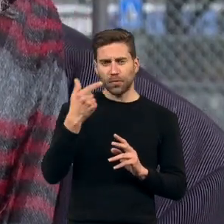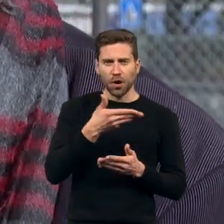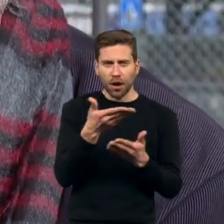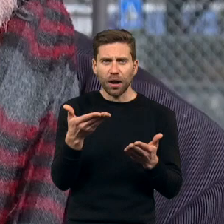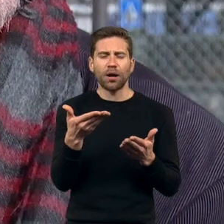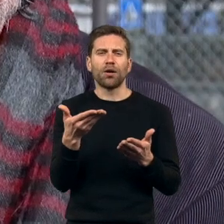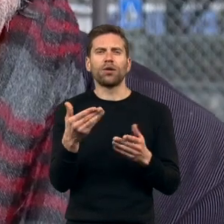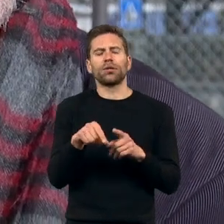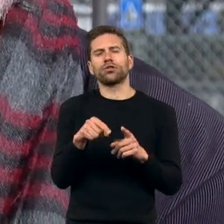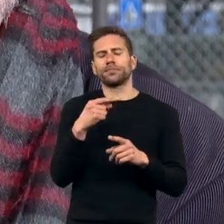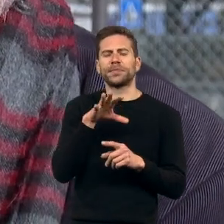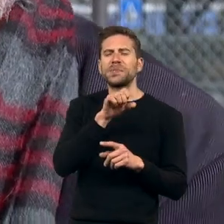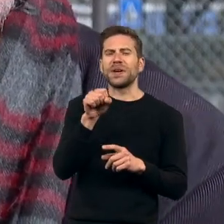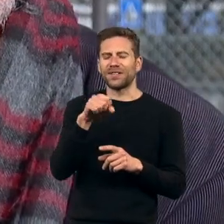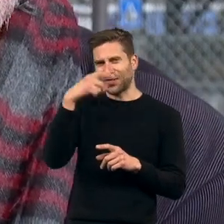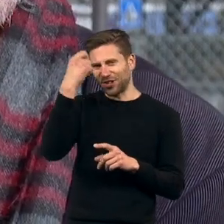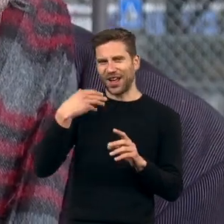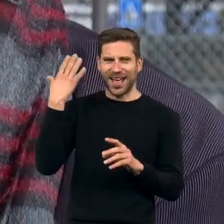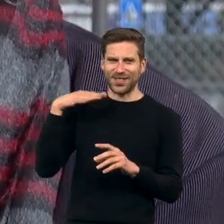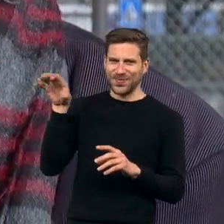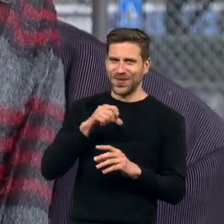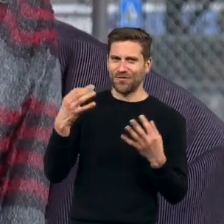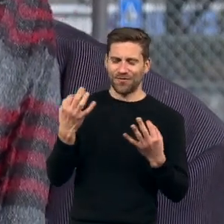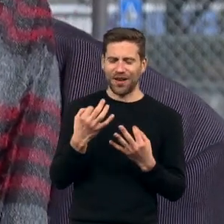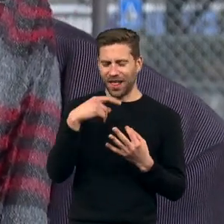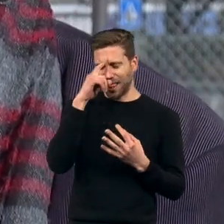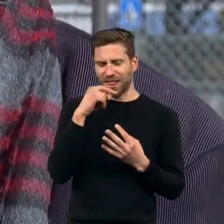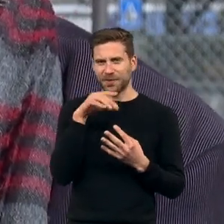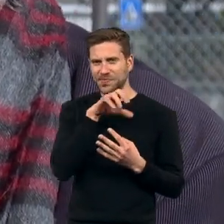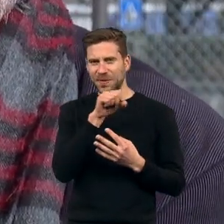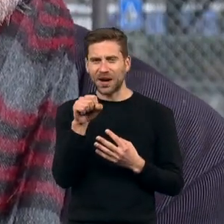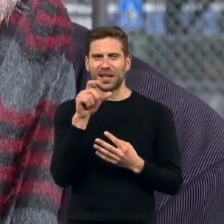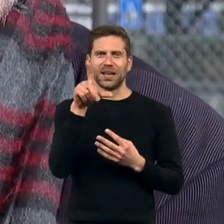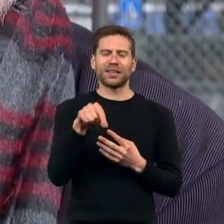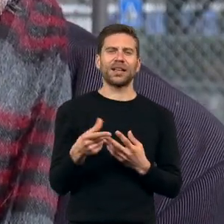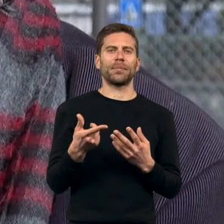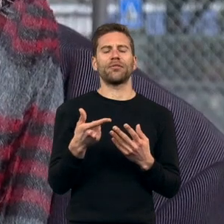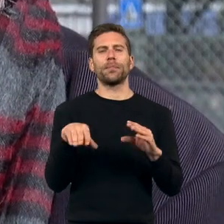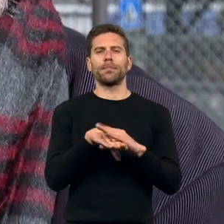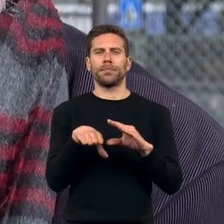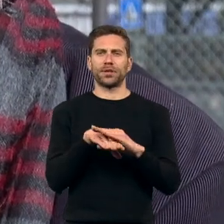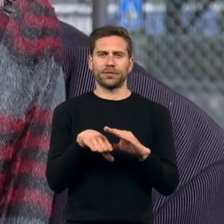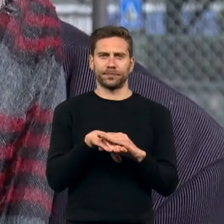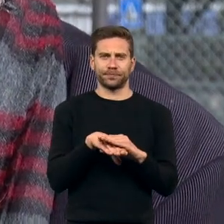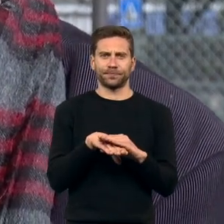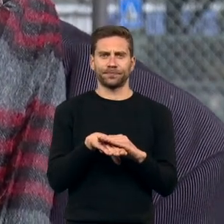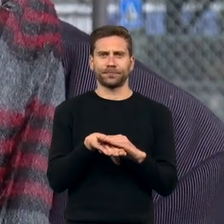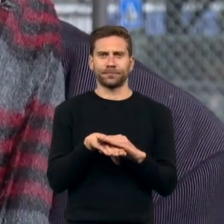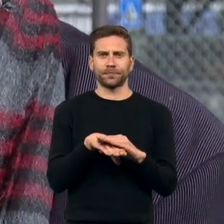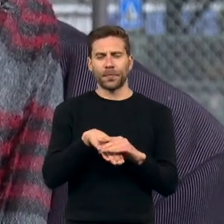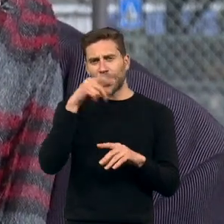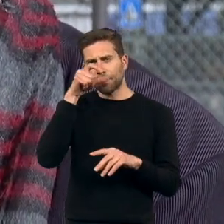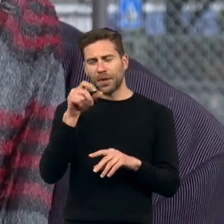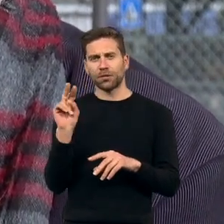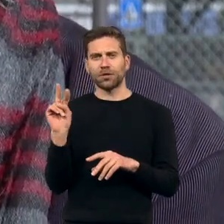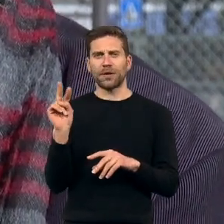de histórias que ouvimos. Também tivemos, por acaso, a colaboração e a contribuição de duas pessoas